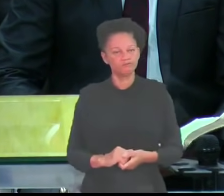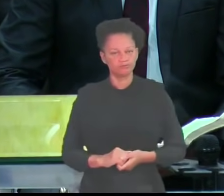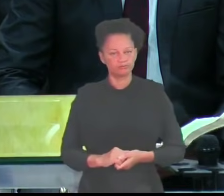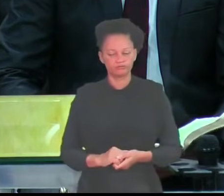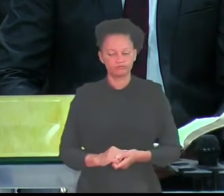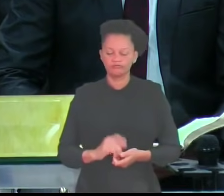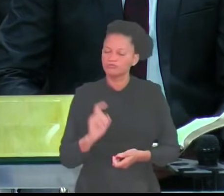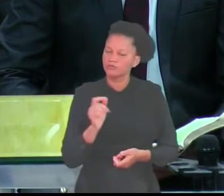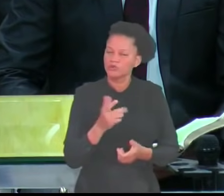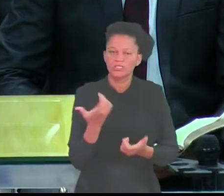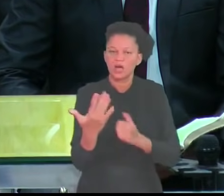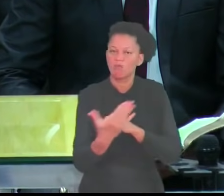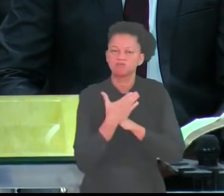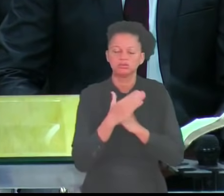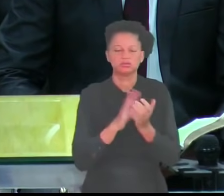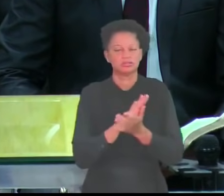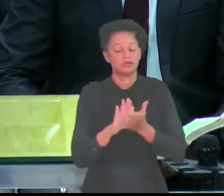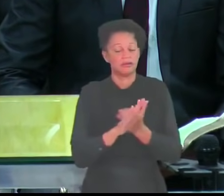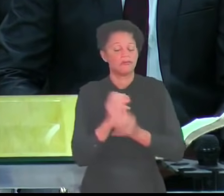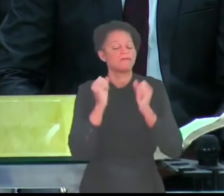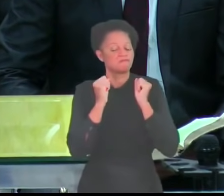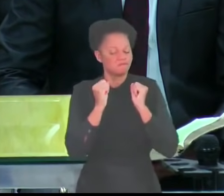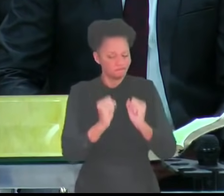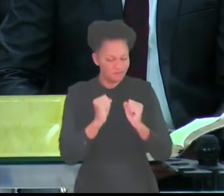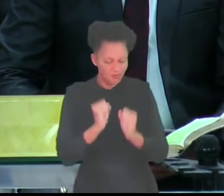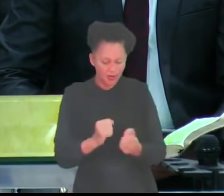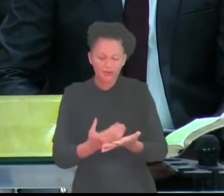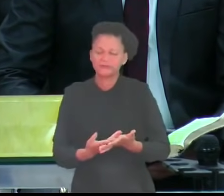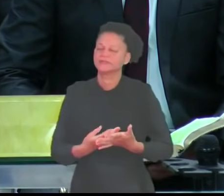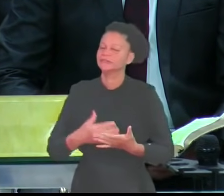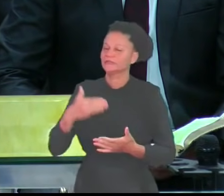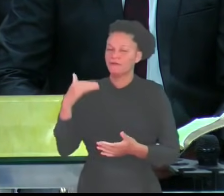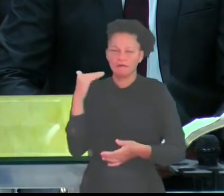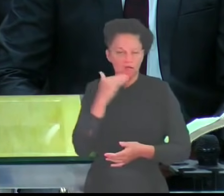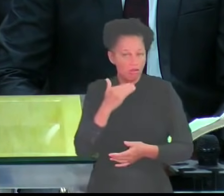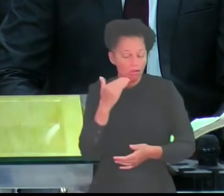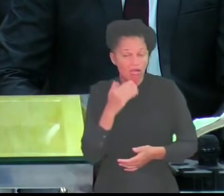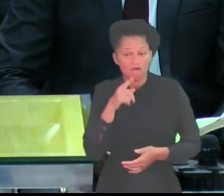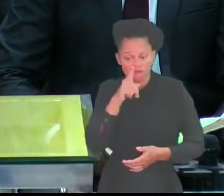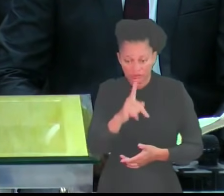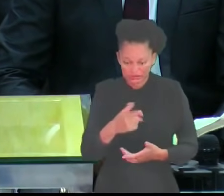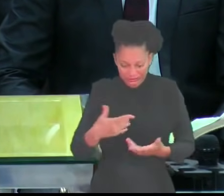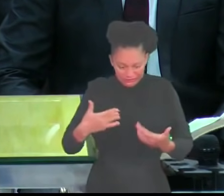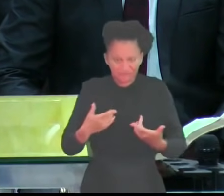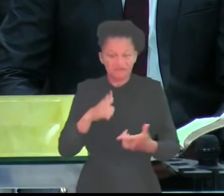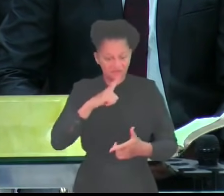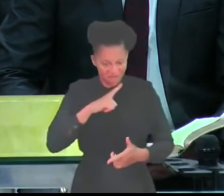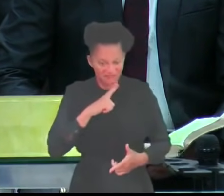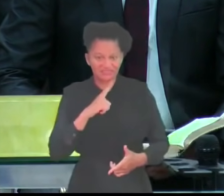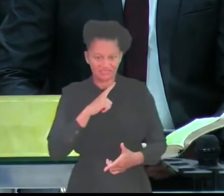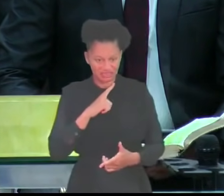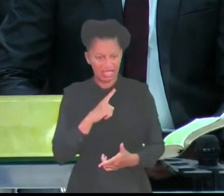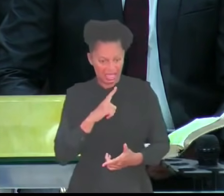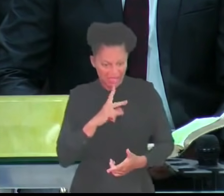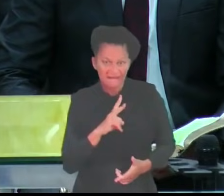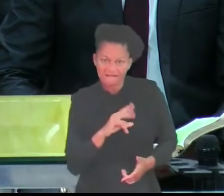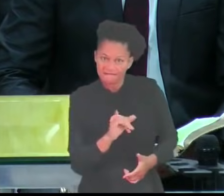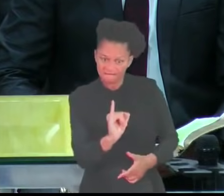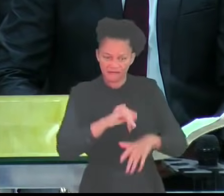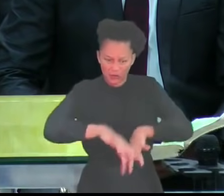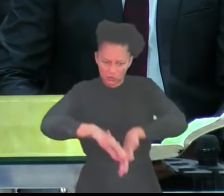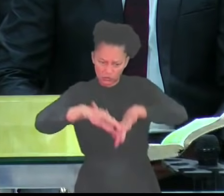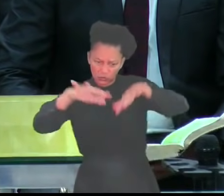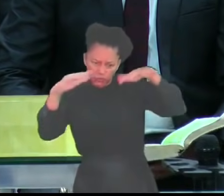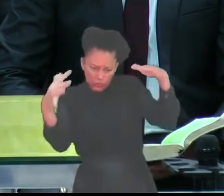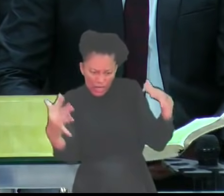Não são suficientes, irmãos. E podem falhar. Você vai se ver em vales. Você vai se ver em